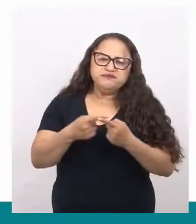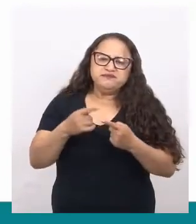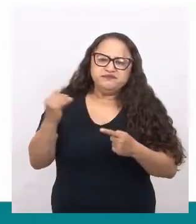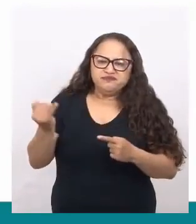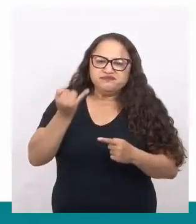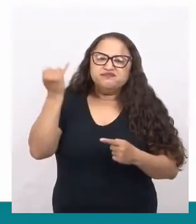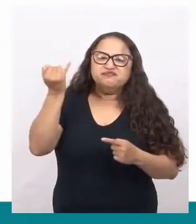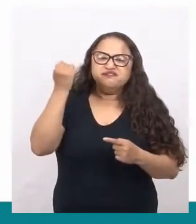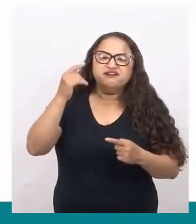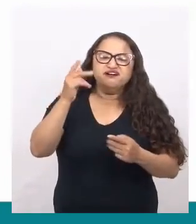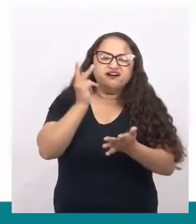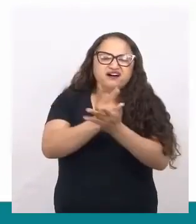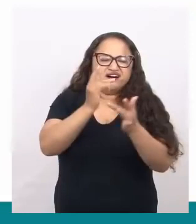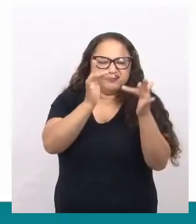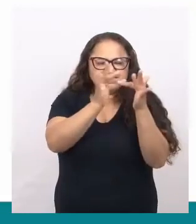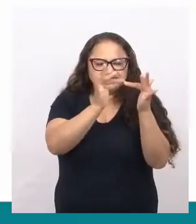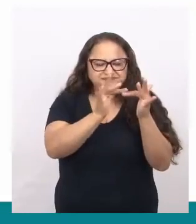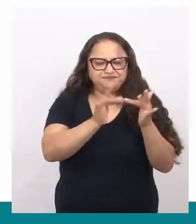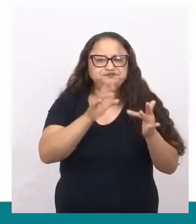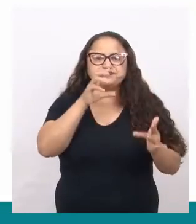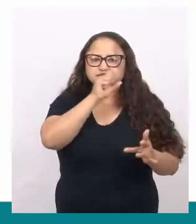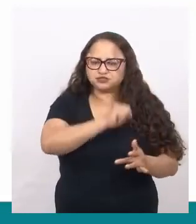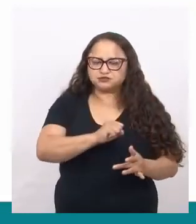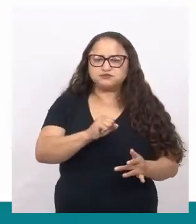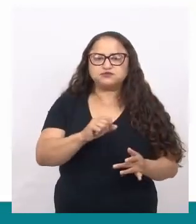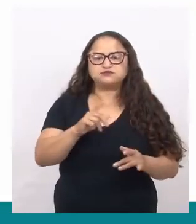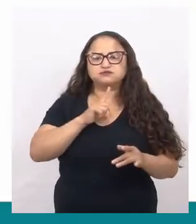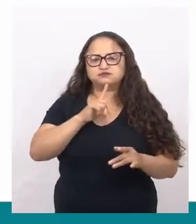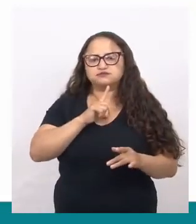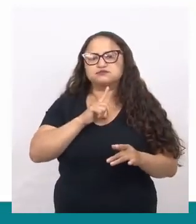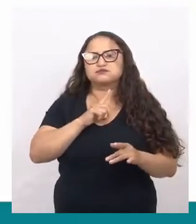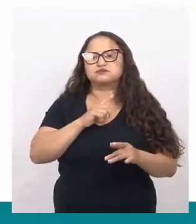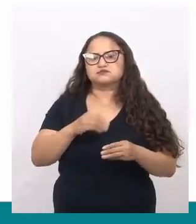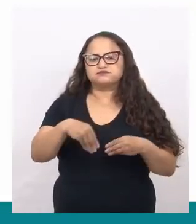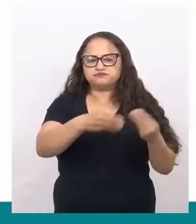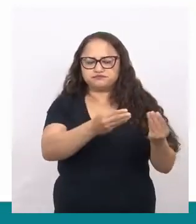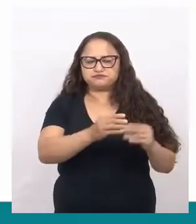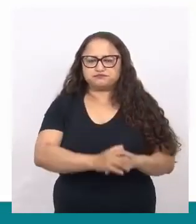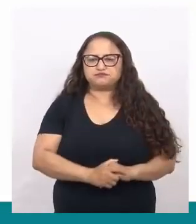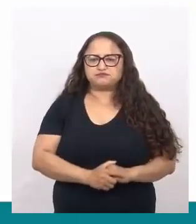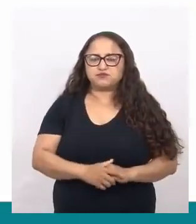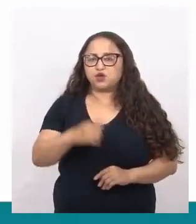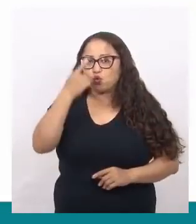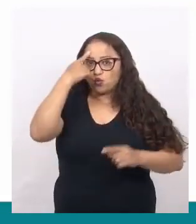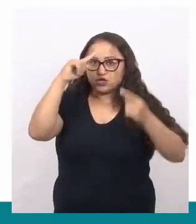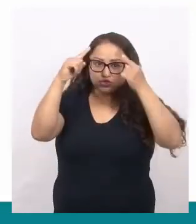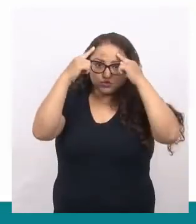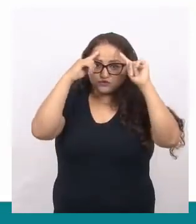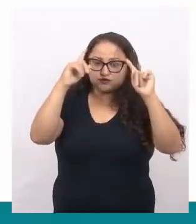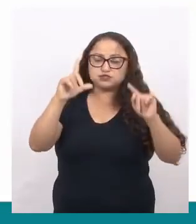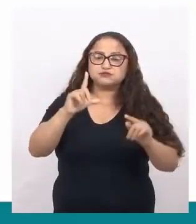importante o contato rápido com os docentes na hora da atribuição. Thaís, apareceu uma dúvida bastante aqui,